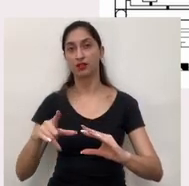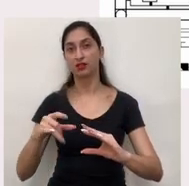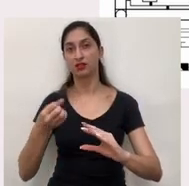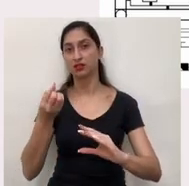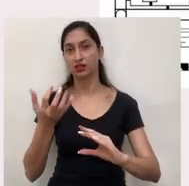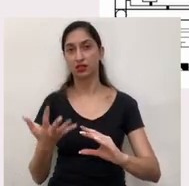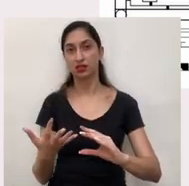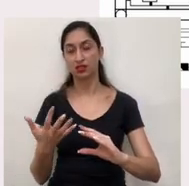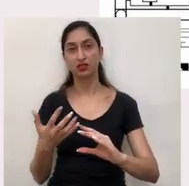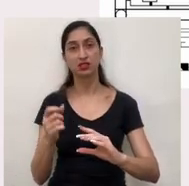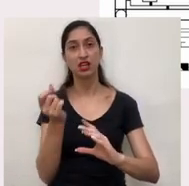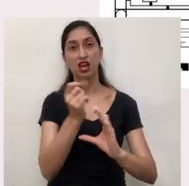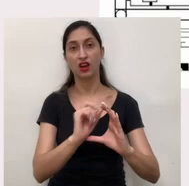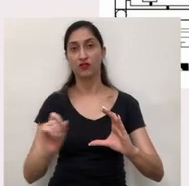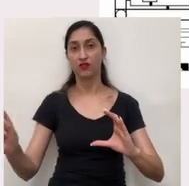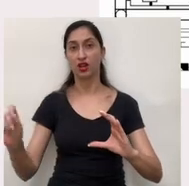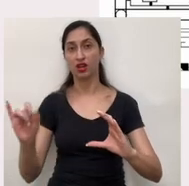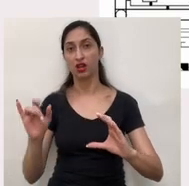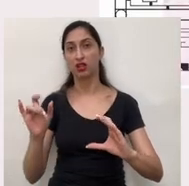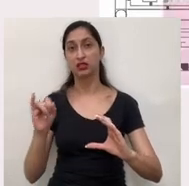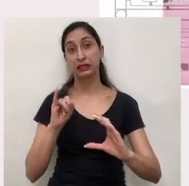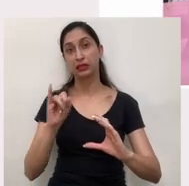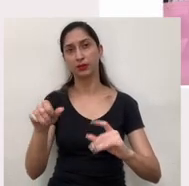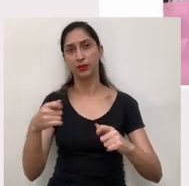você precisa. Pode passar.